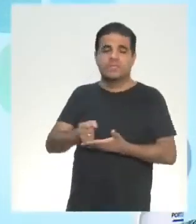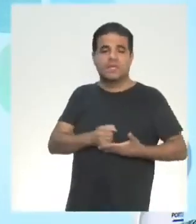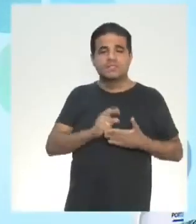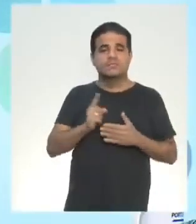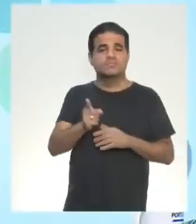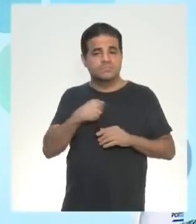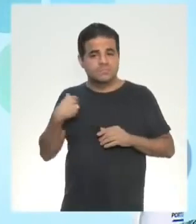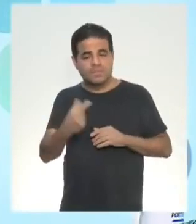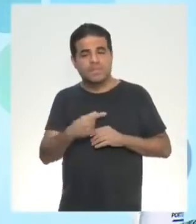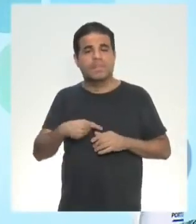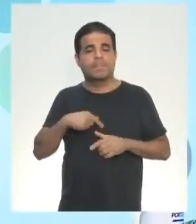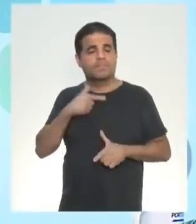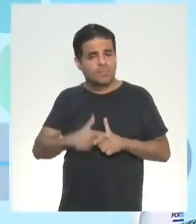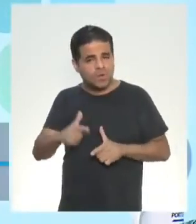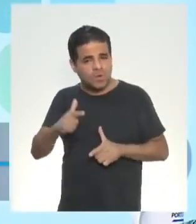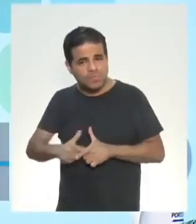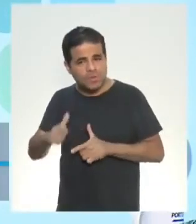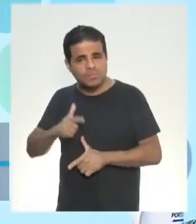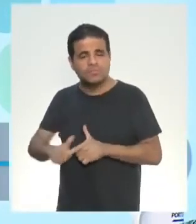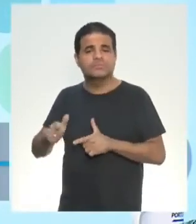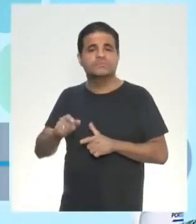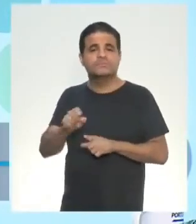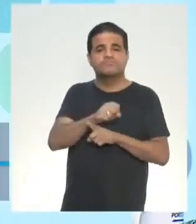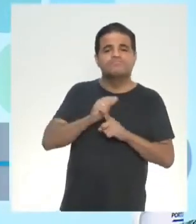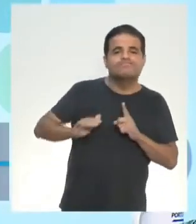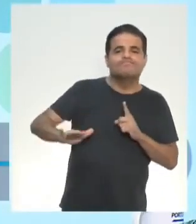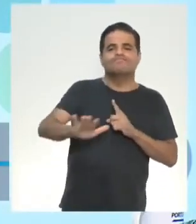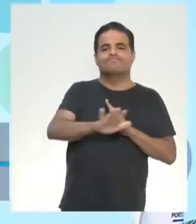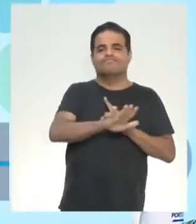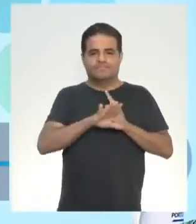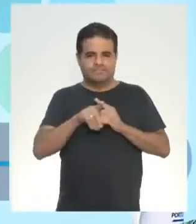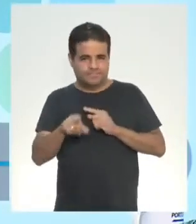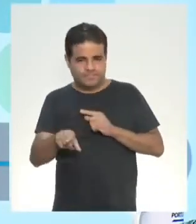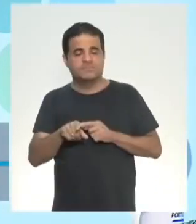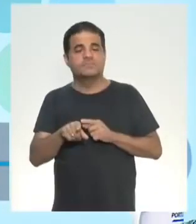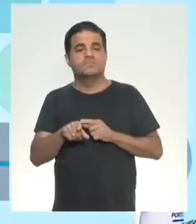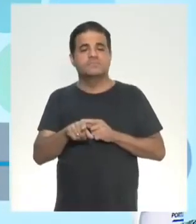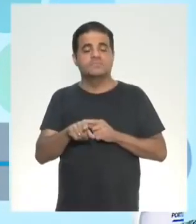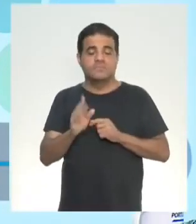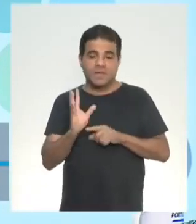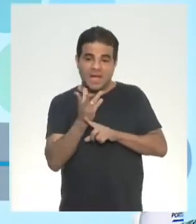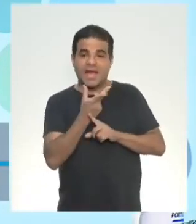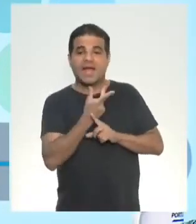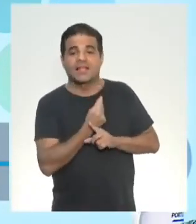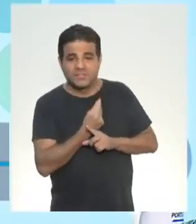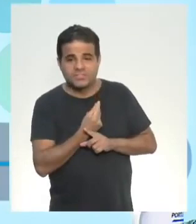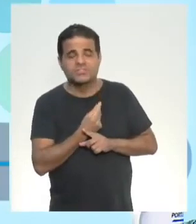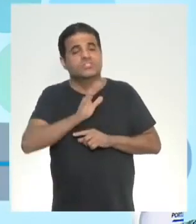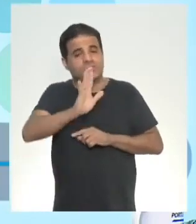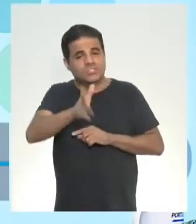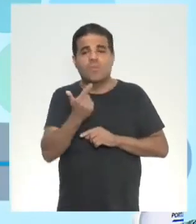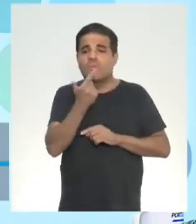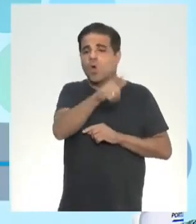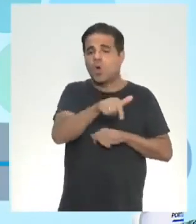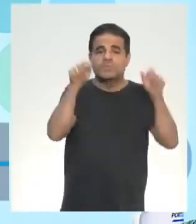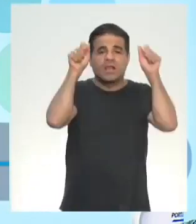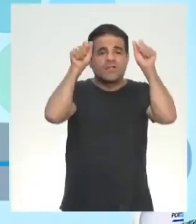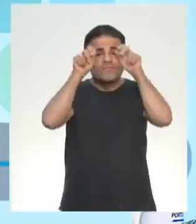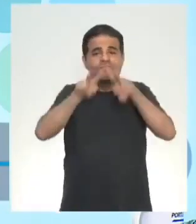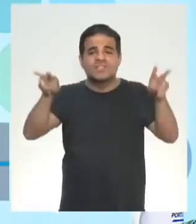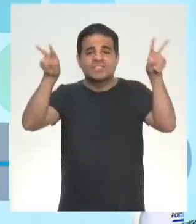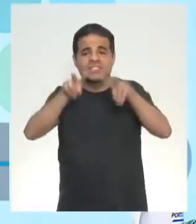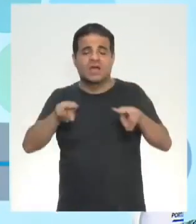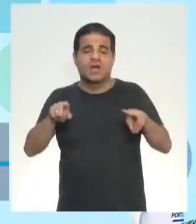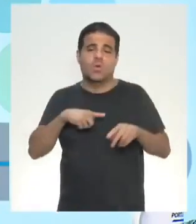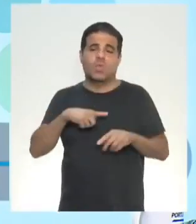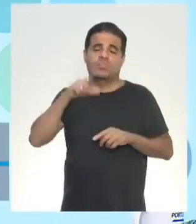trazendo os problemas sociais, né, para a arte. Então, já é uma outra visão. Eu